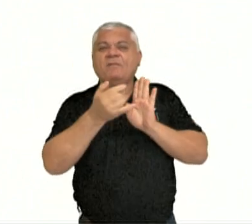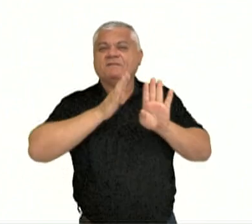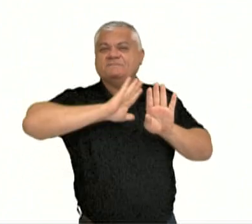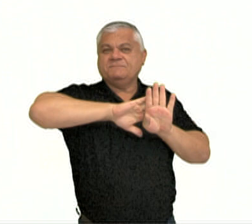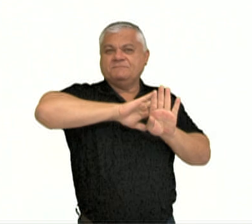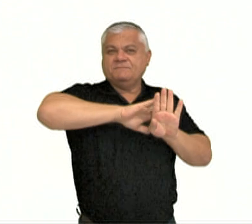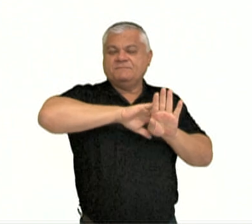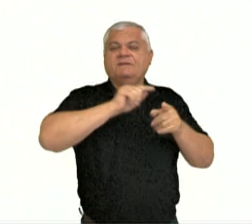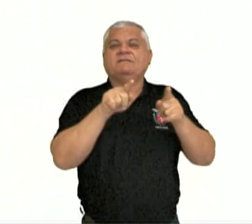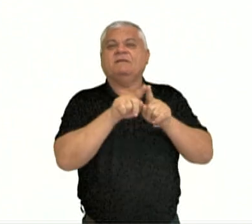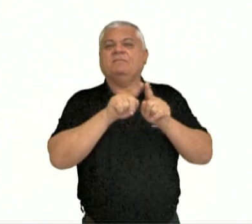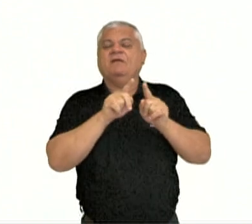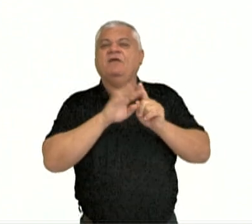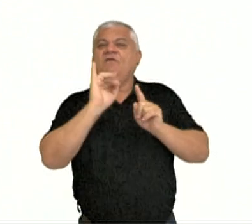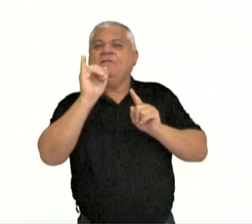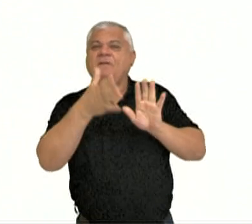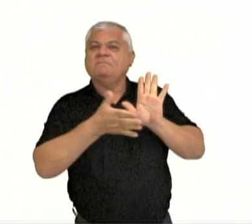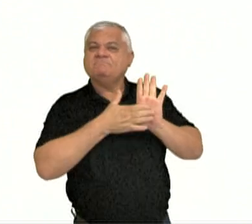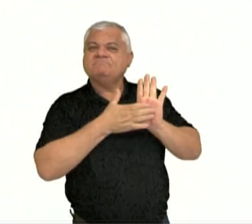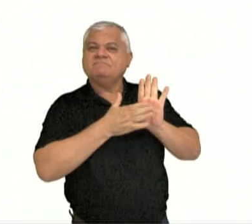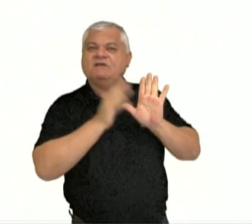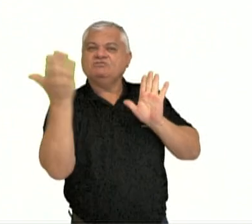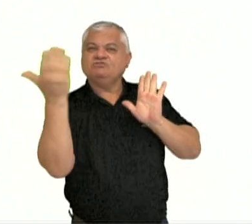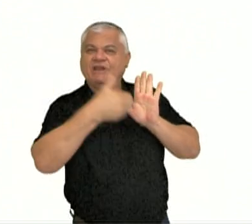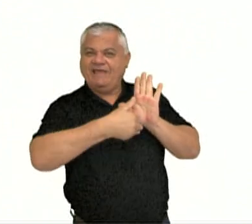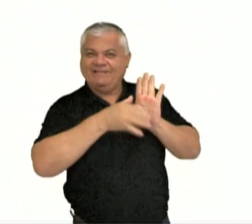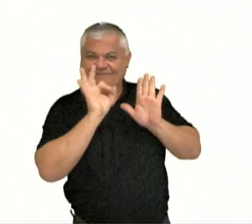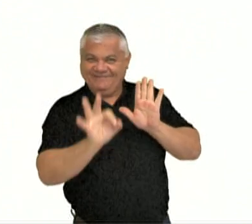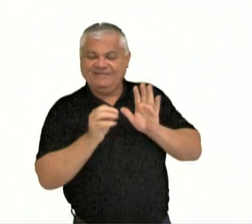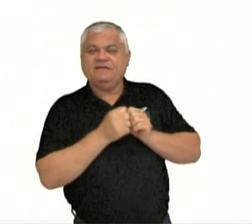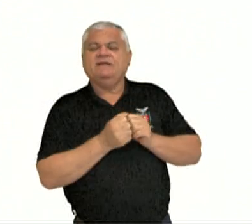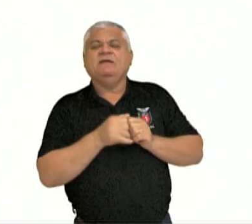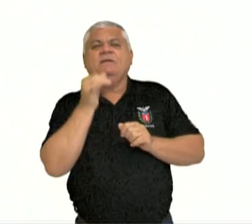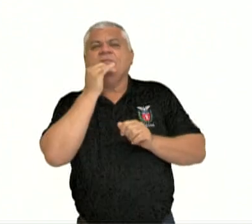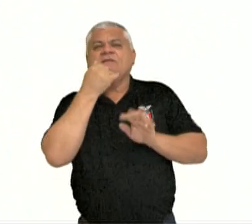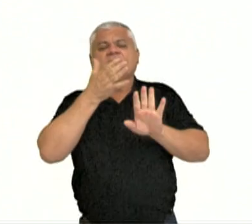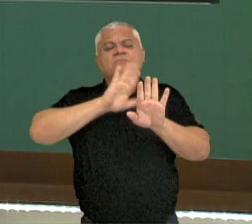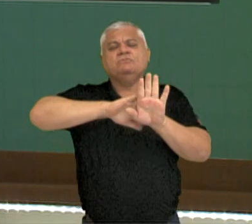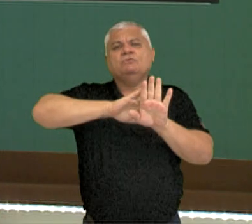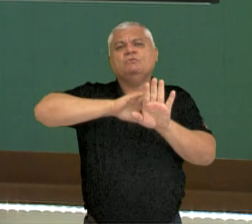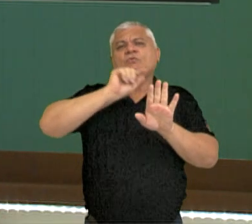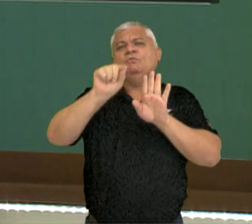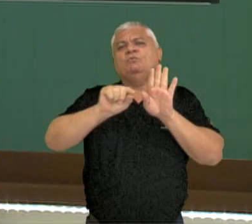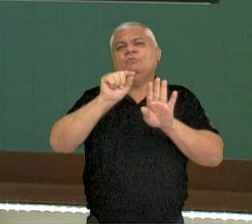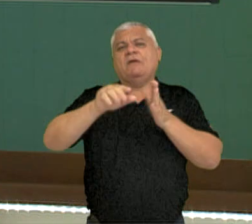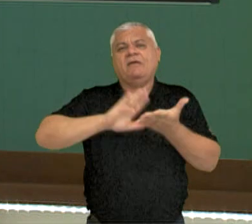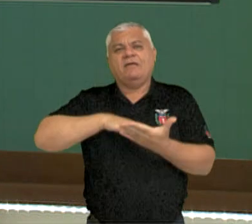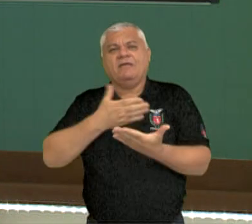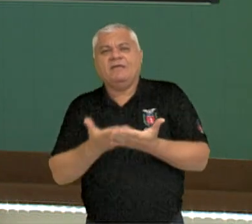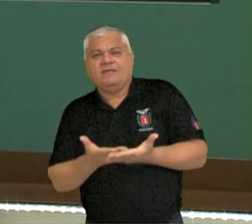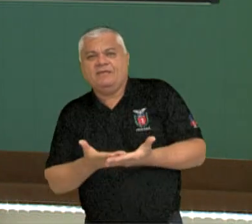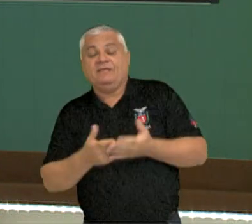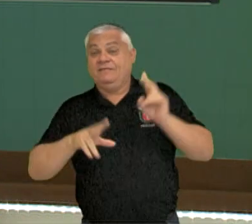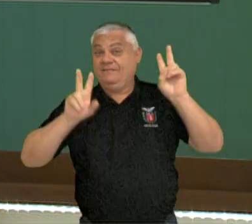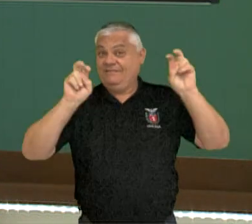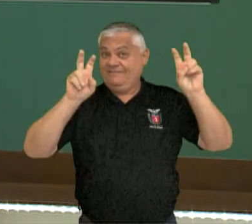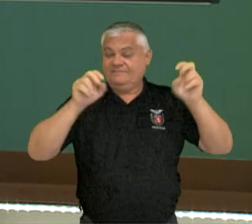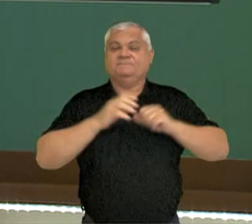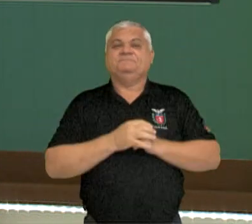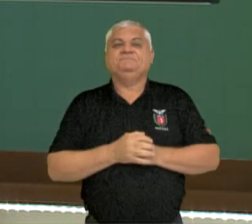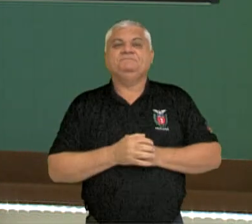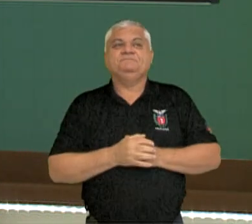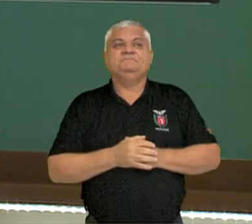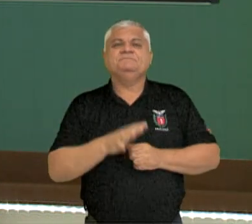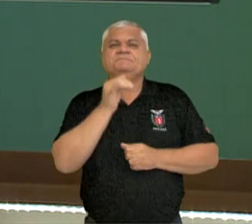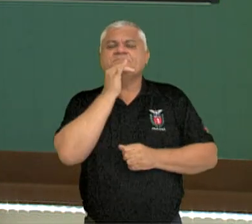Informações explícitas que estão escritas direto no texto. Implícita é a interpretação do texto, que está nas